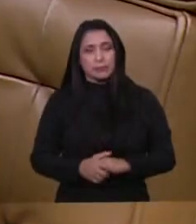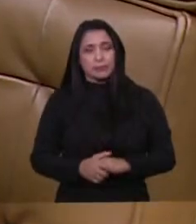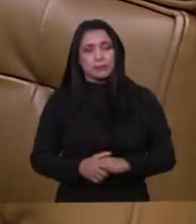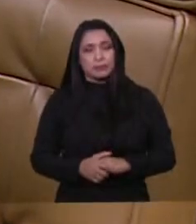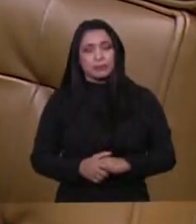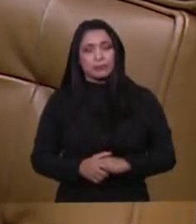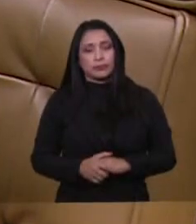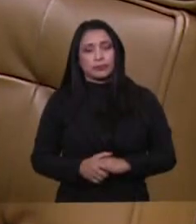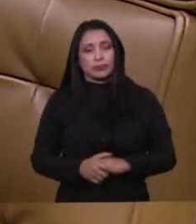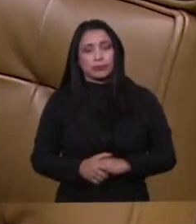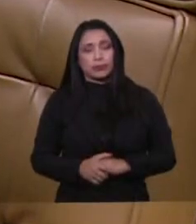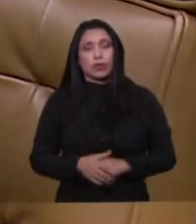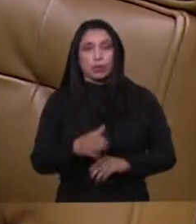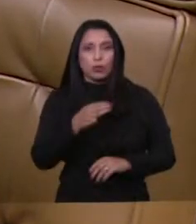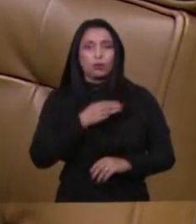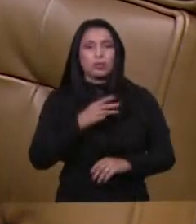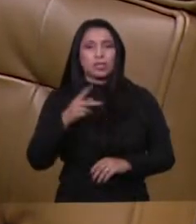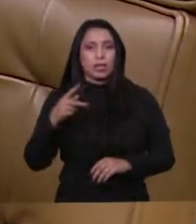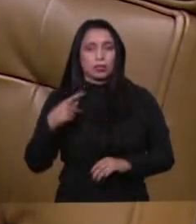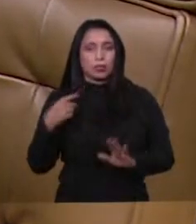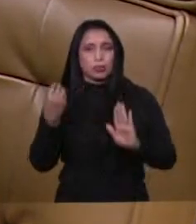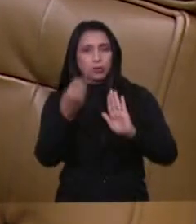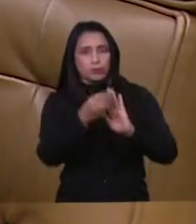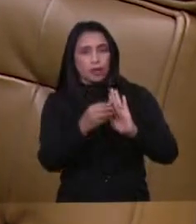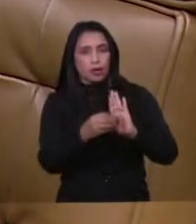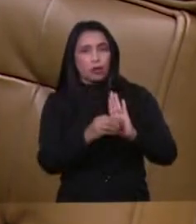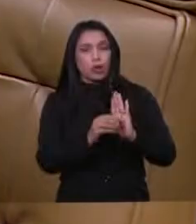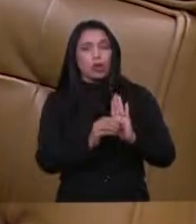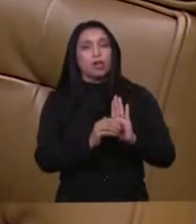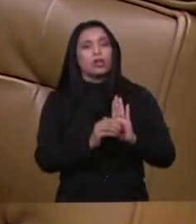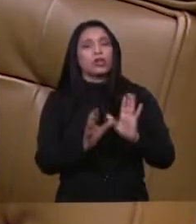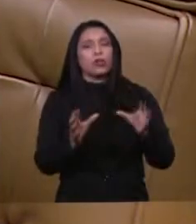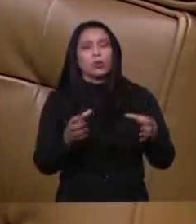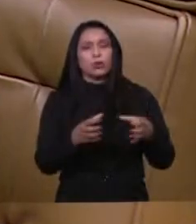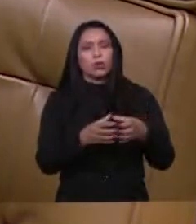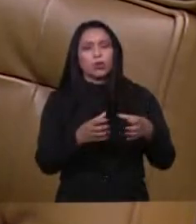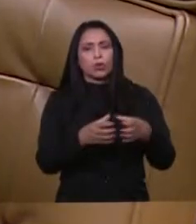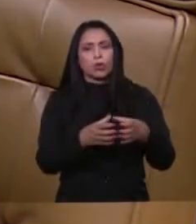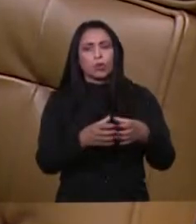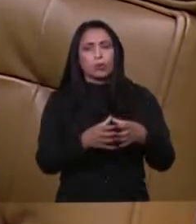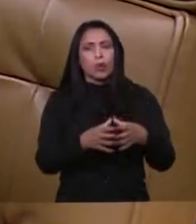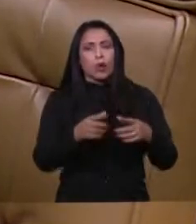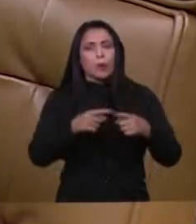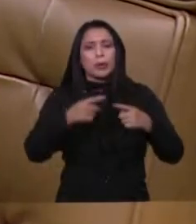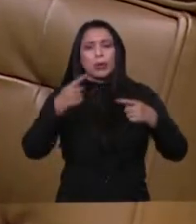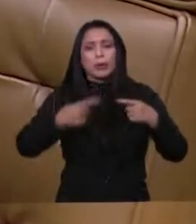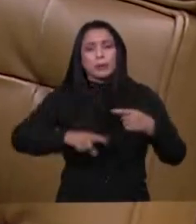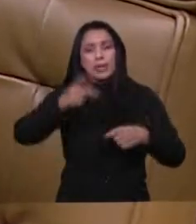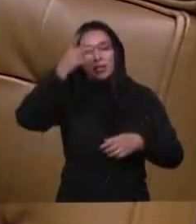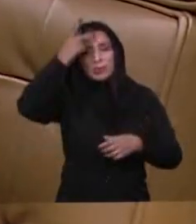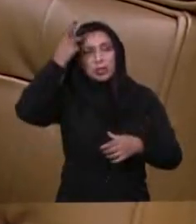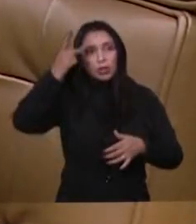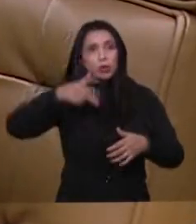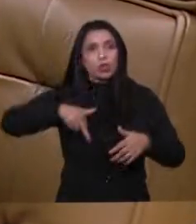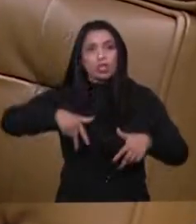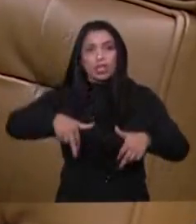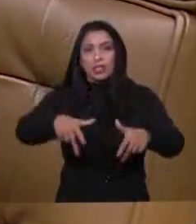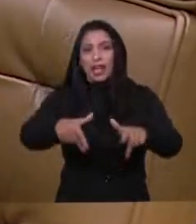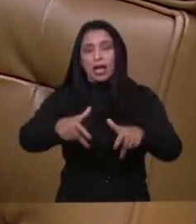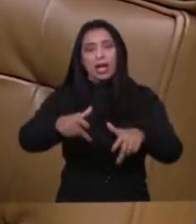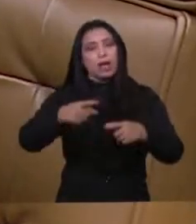citar nas alegações finais do Ministério Público, que os atos de convocação do grupo proibiam a participação de pessoas com dificuldade de locomoção e de